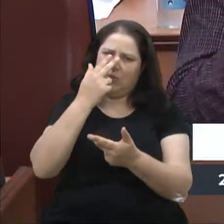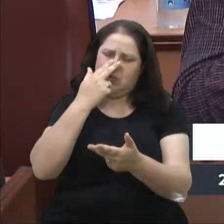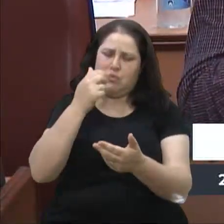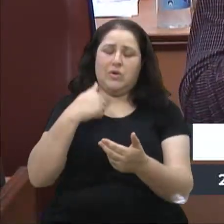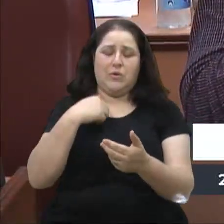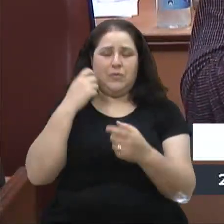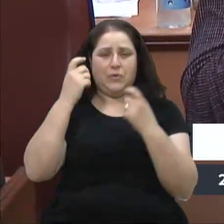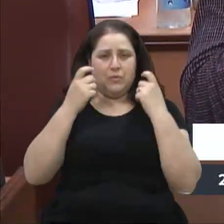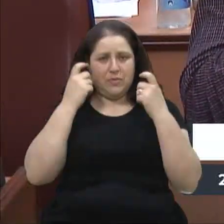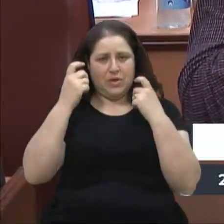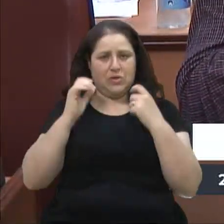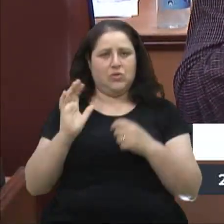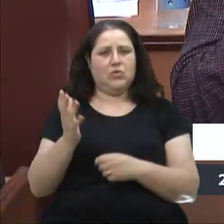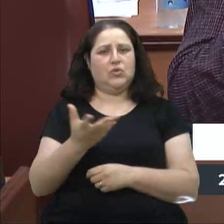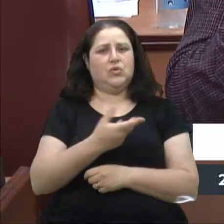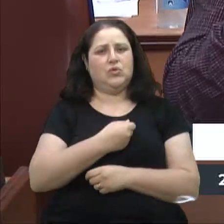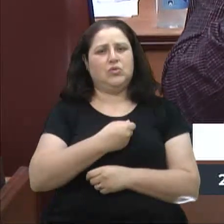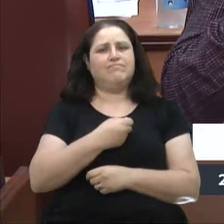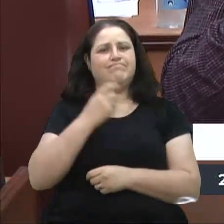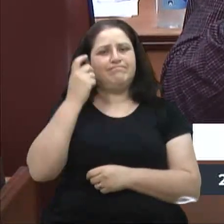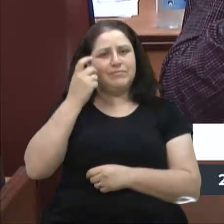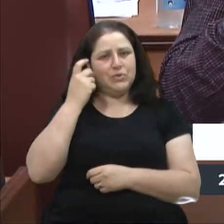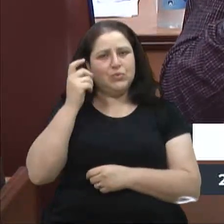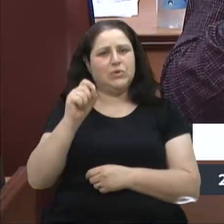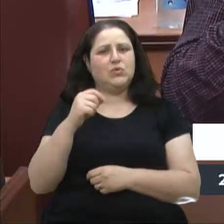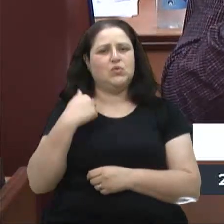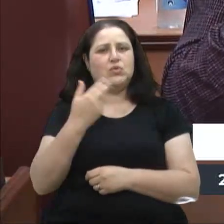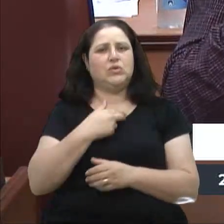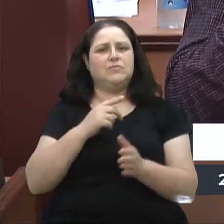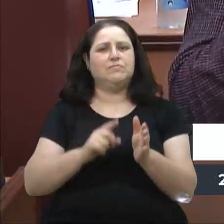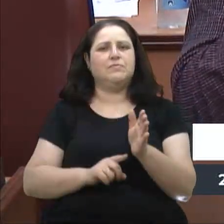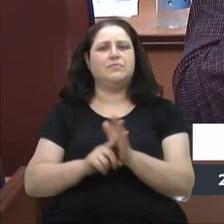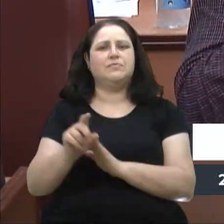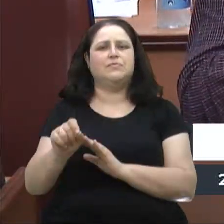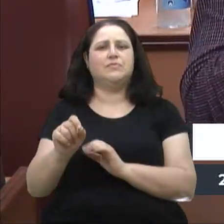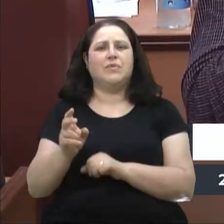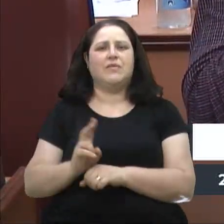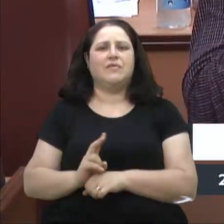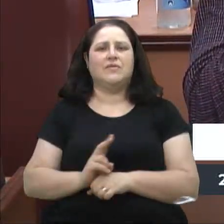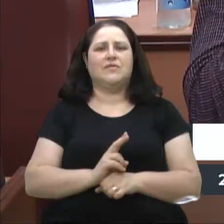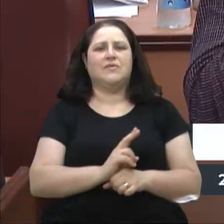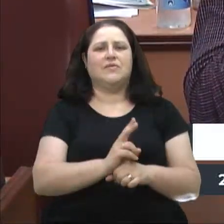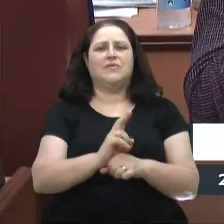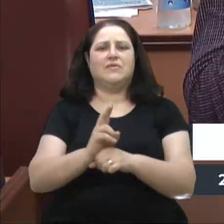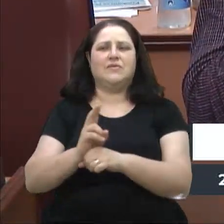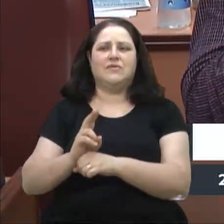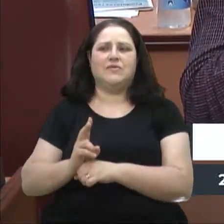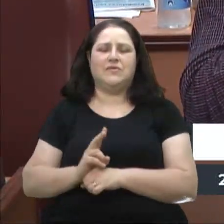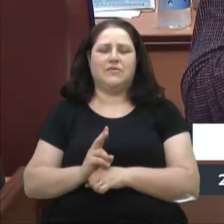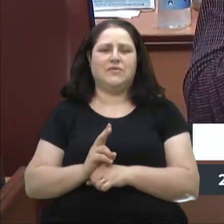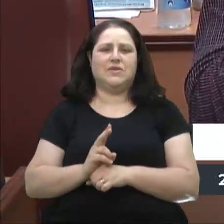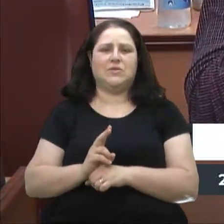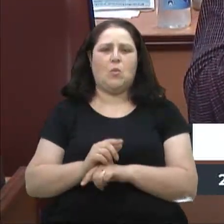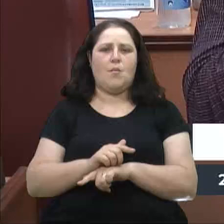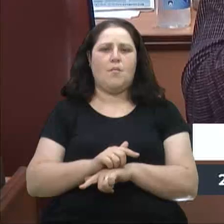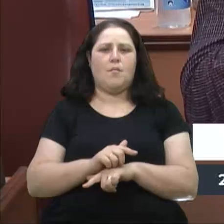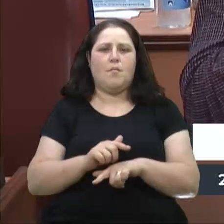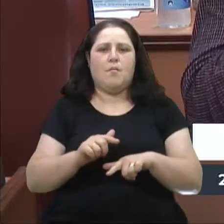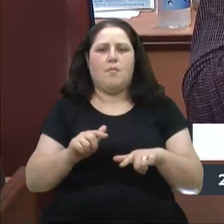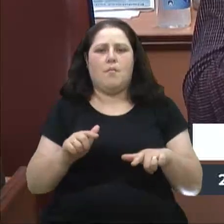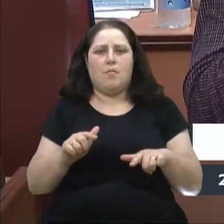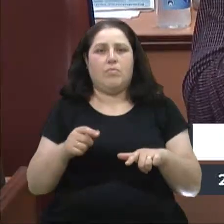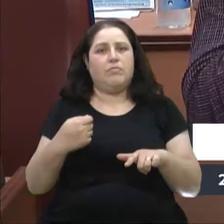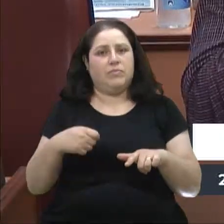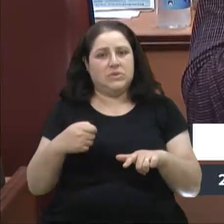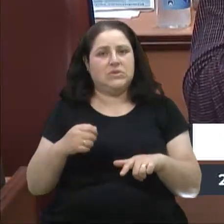todos nós. O que a gente questiona é que a fiscalização não acontece, deveria